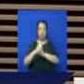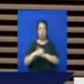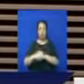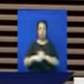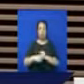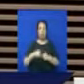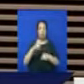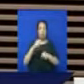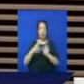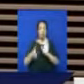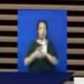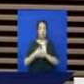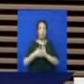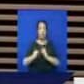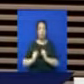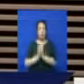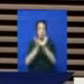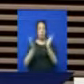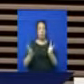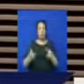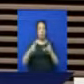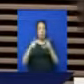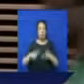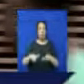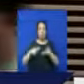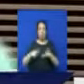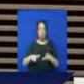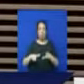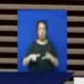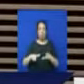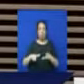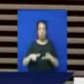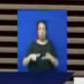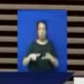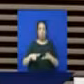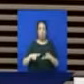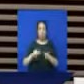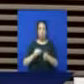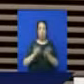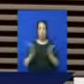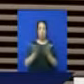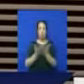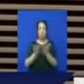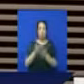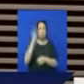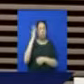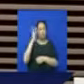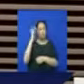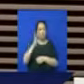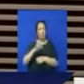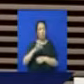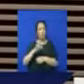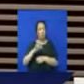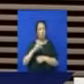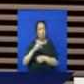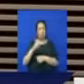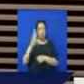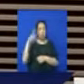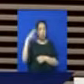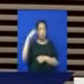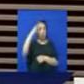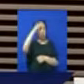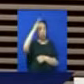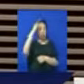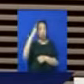Espaço Cristão, eu não sabia que o vereador Júlio César também tinha tido a mesma iniciativa